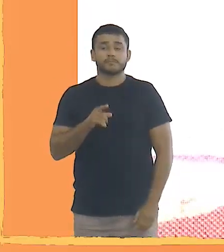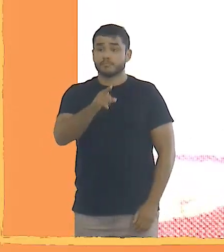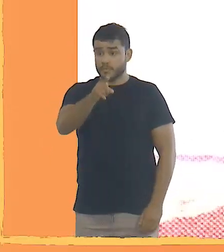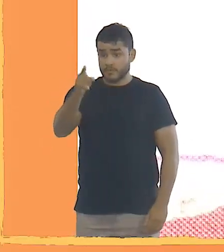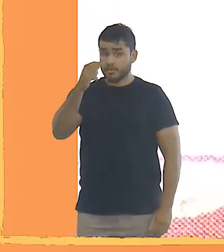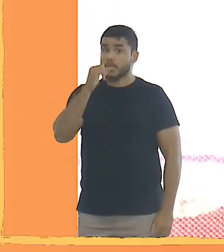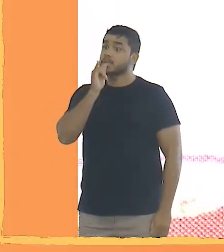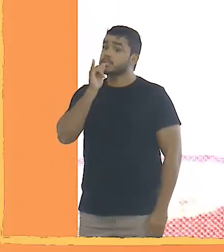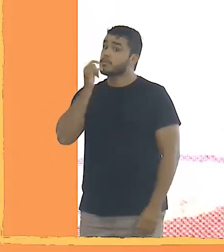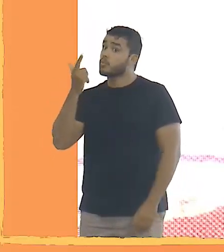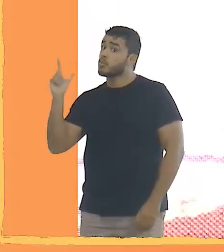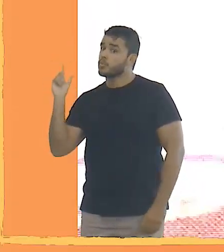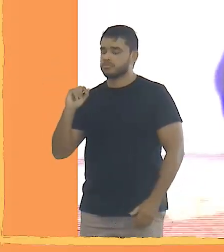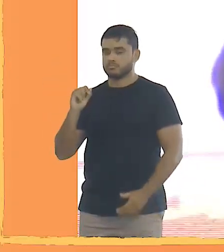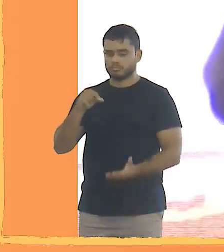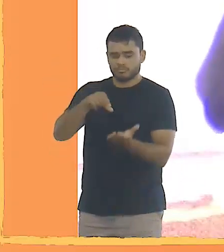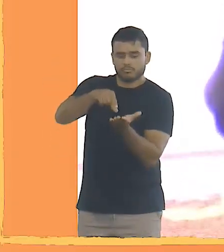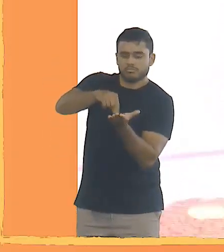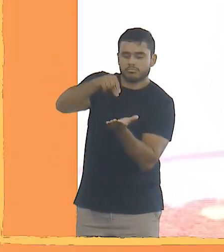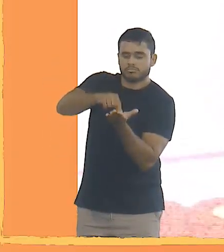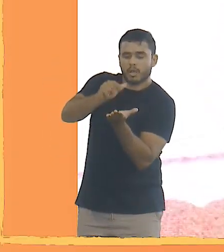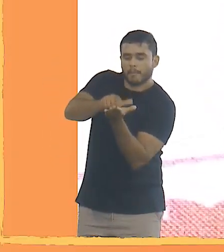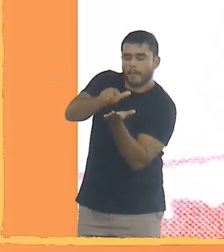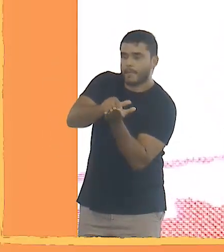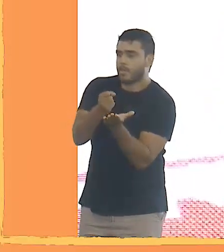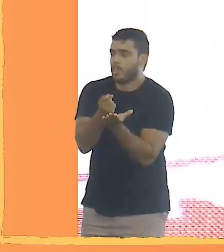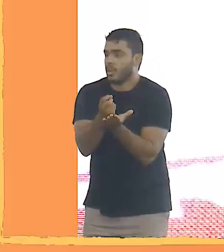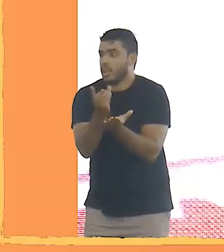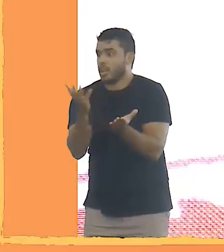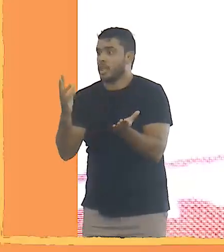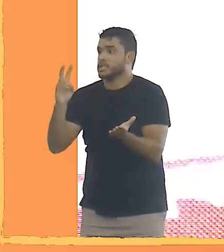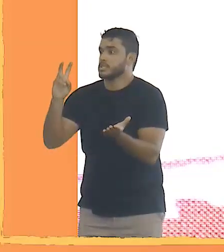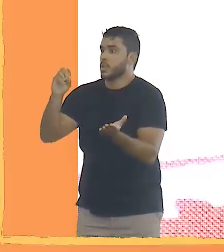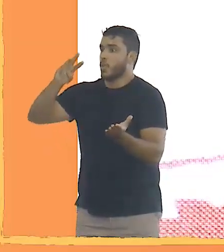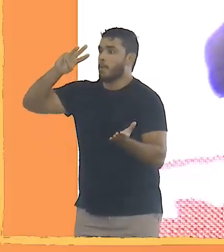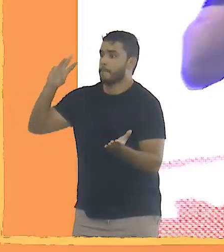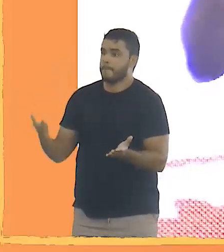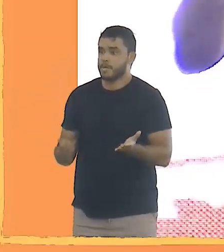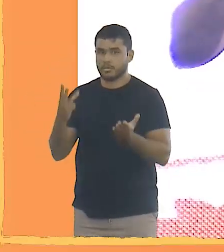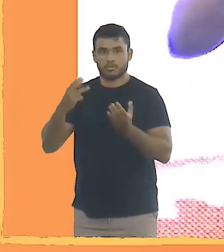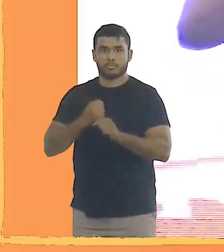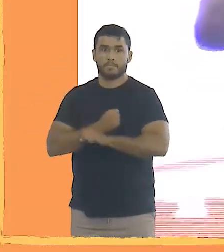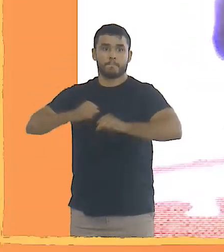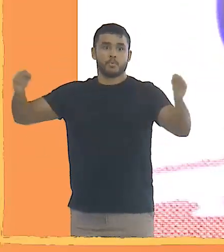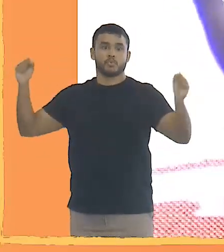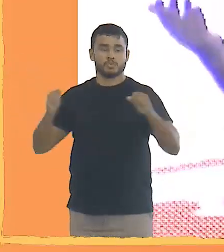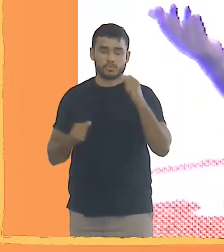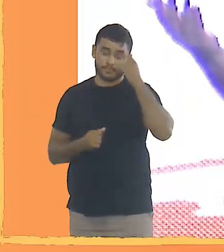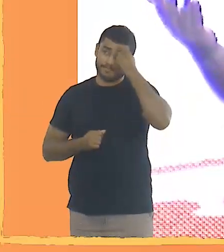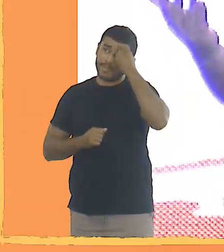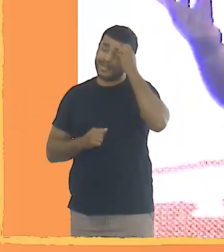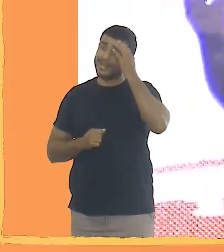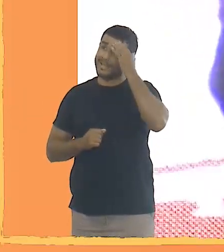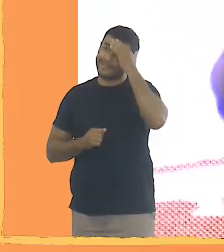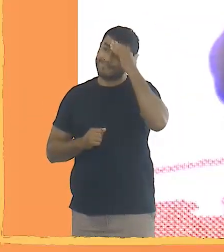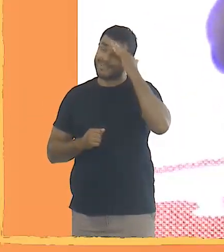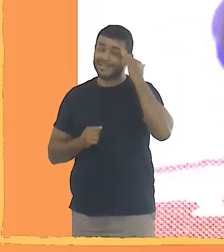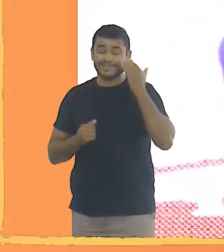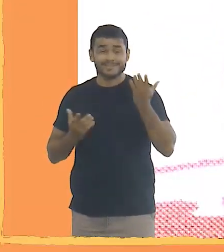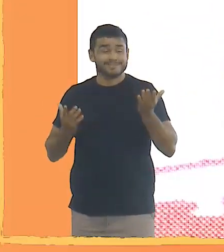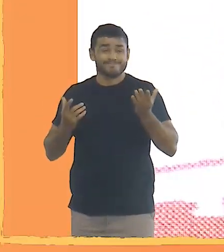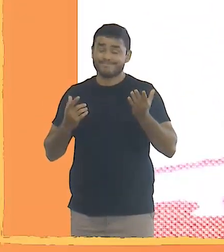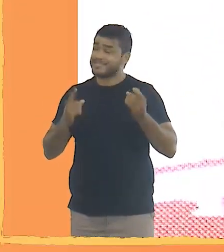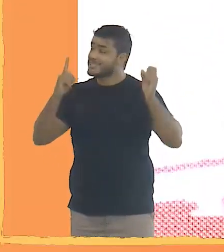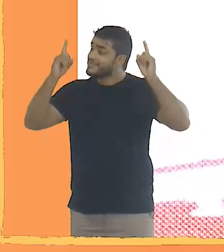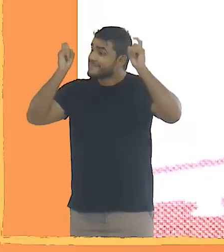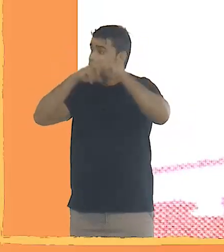eu preciso preencher, para ter certeza que vou ganhar, não existe como a gente escrever. Aliás, não é que não exista como, é que fica